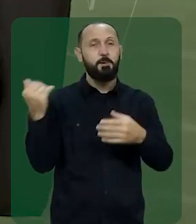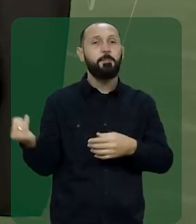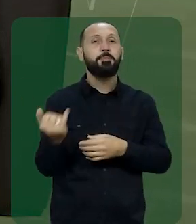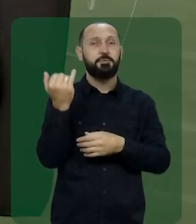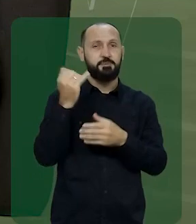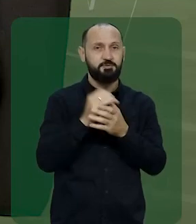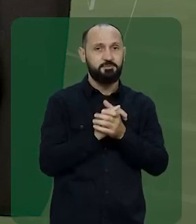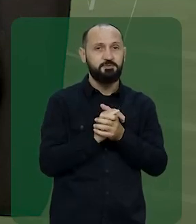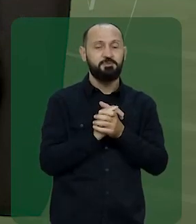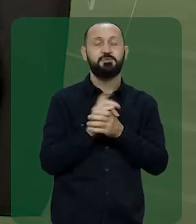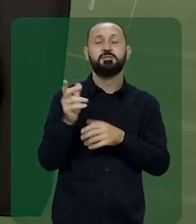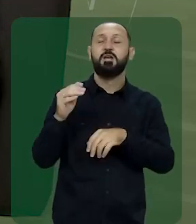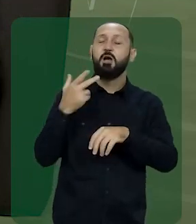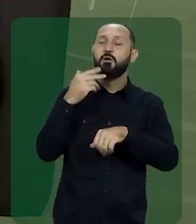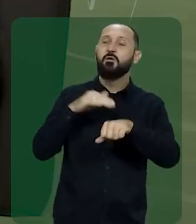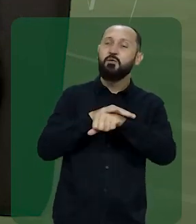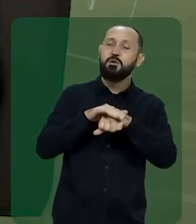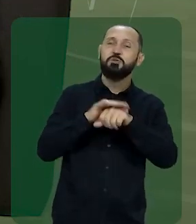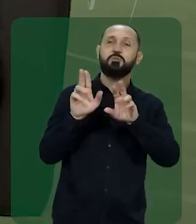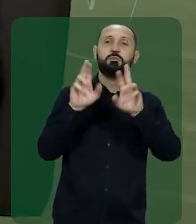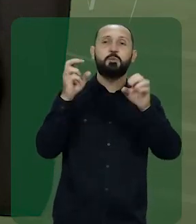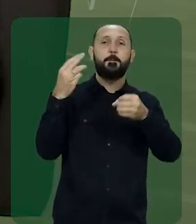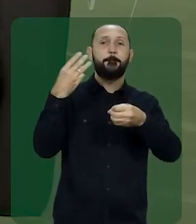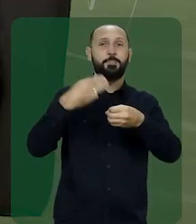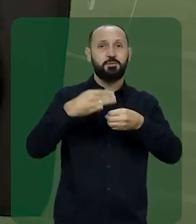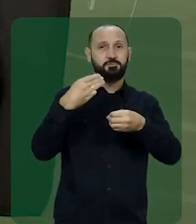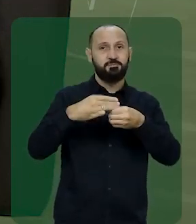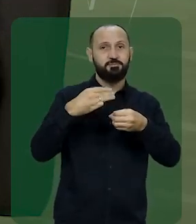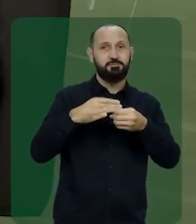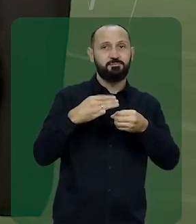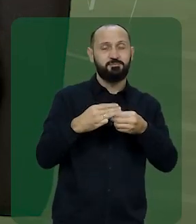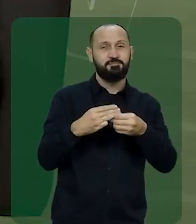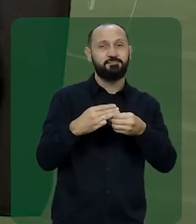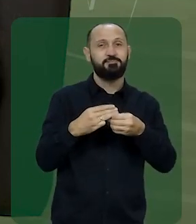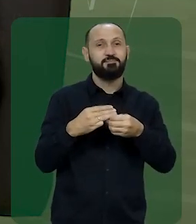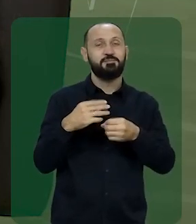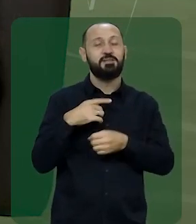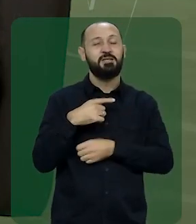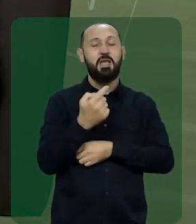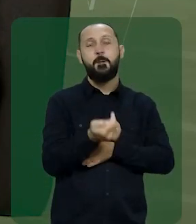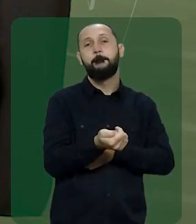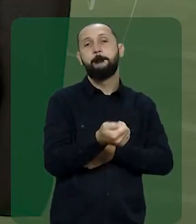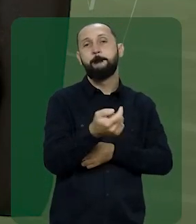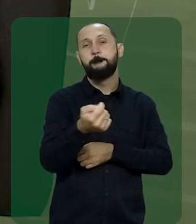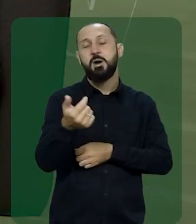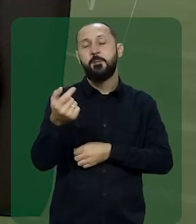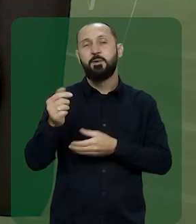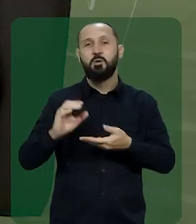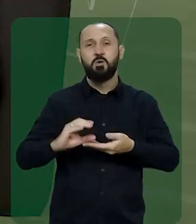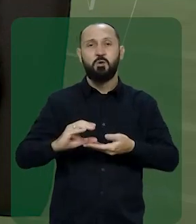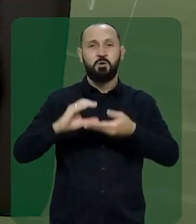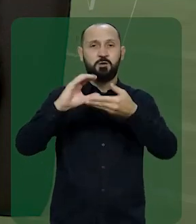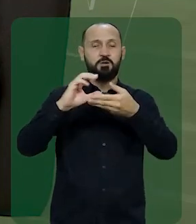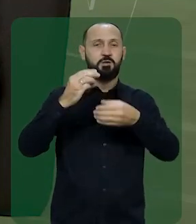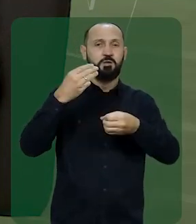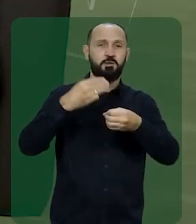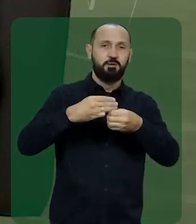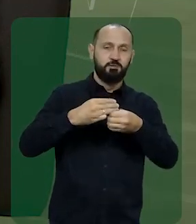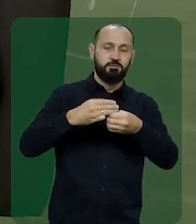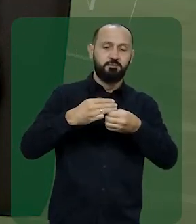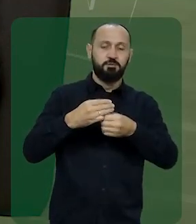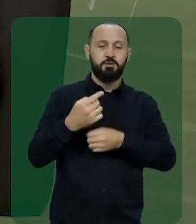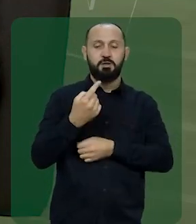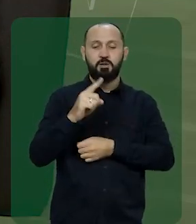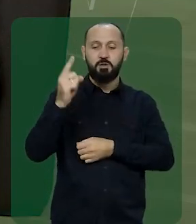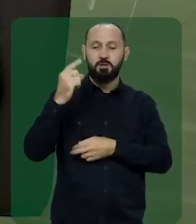parlamento recebe, né? E depois chega lá no executivo. Então é muito importante tudo isso. E você